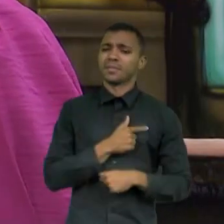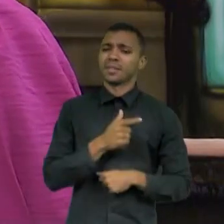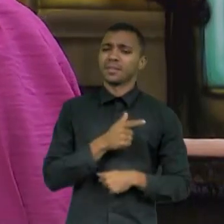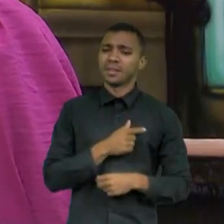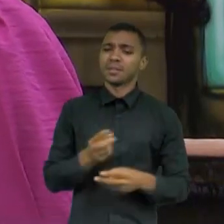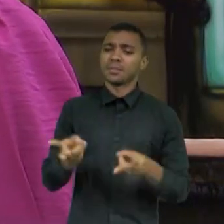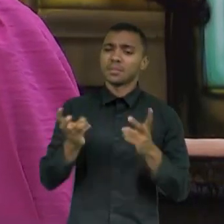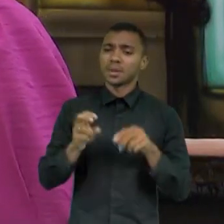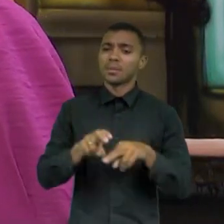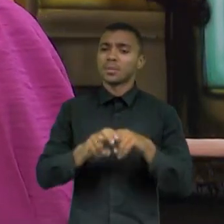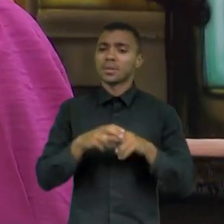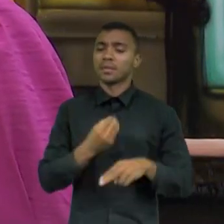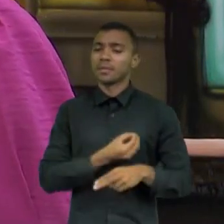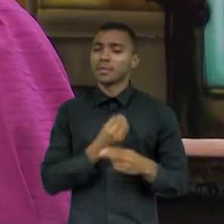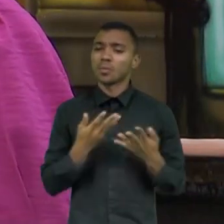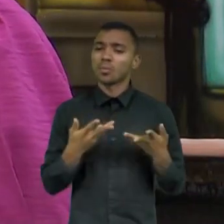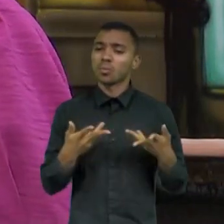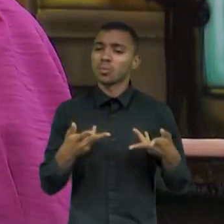qualidade de vida, estou conseguindo